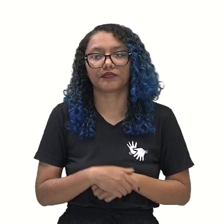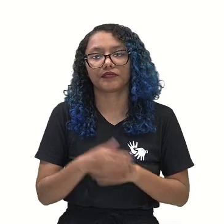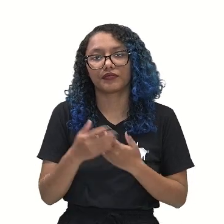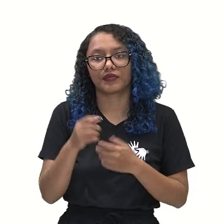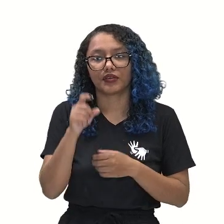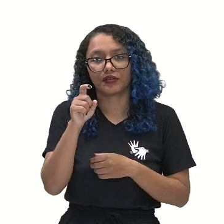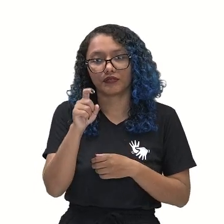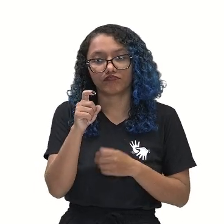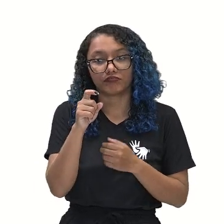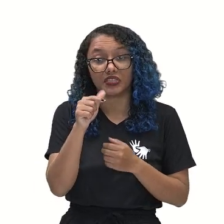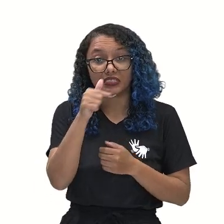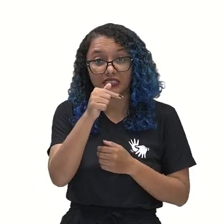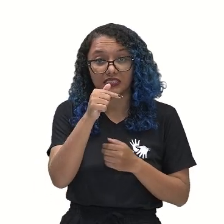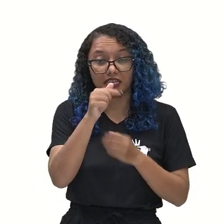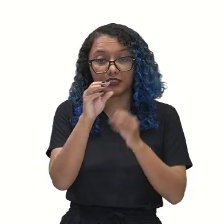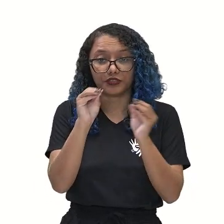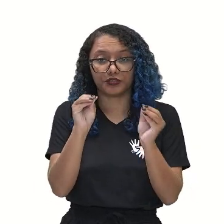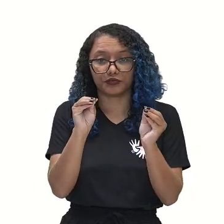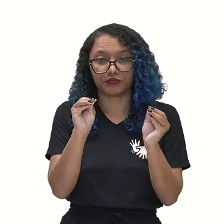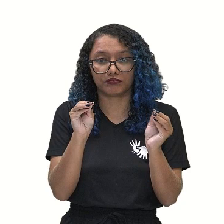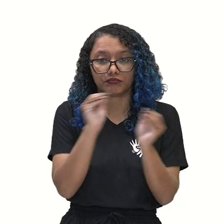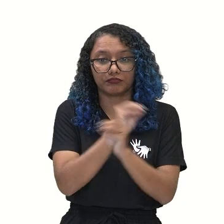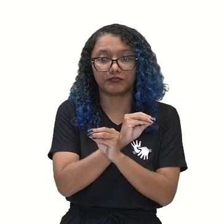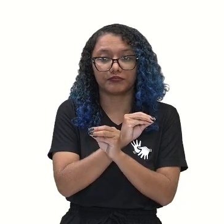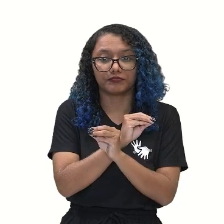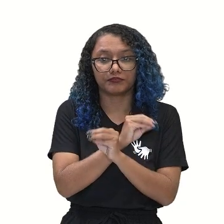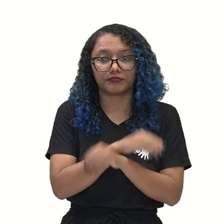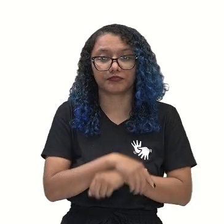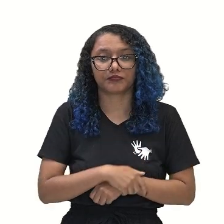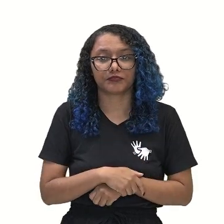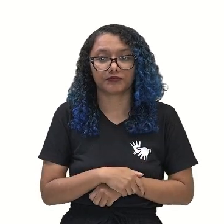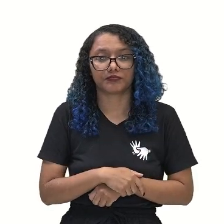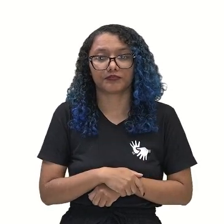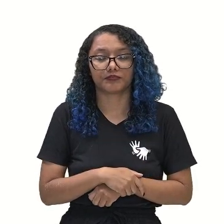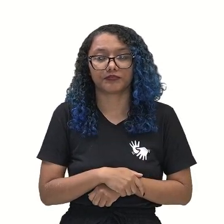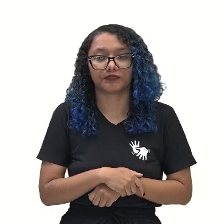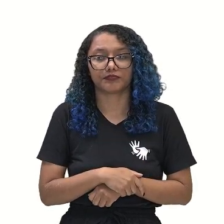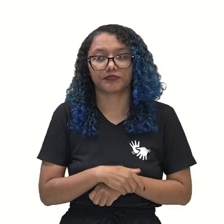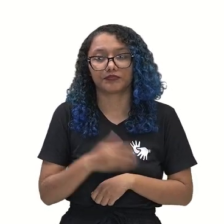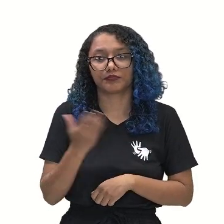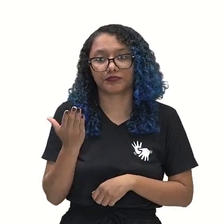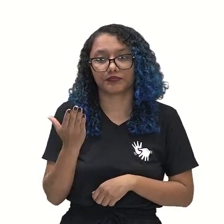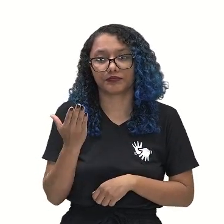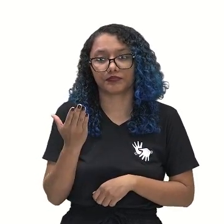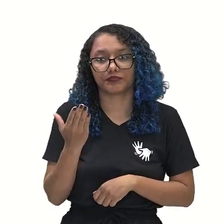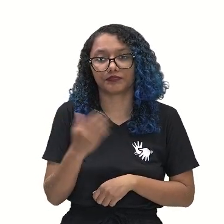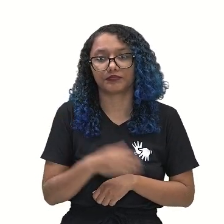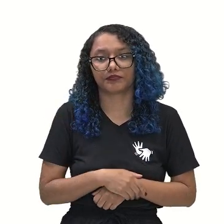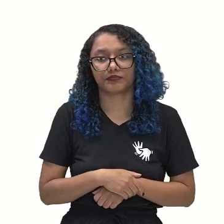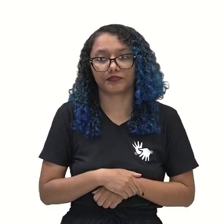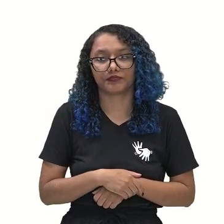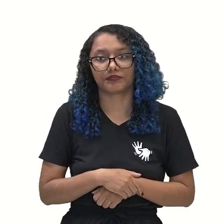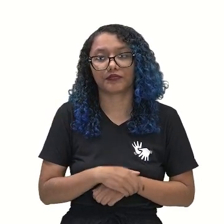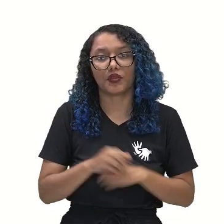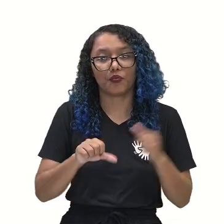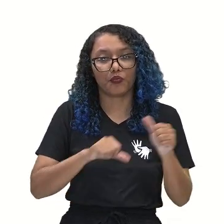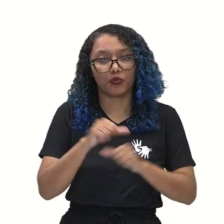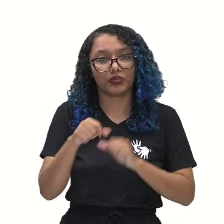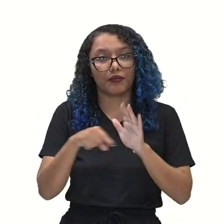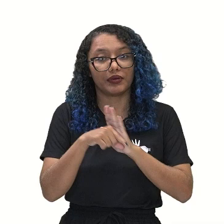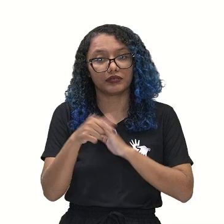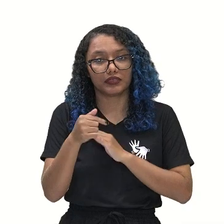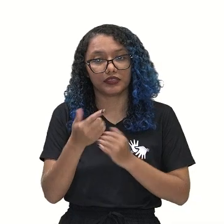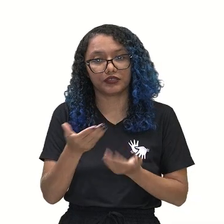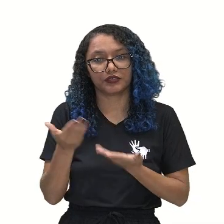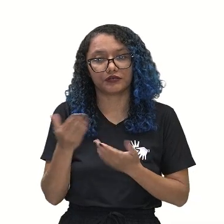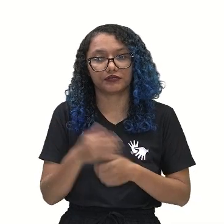7 vai passar para o segundo membro com o sinal contrário, né? Porque a operação é inversa, ele vem com menos 7. Então, meu